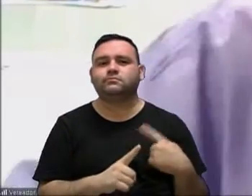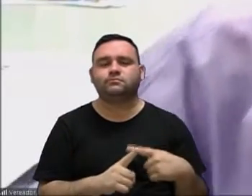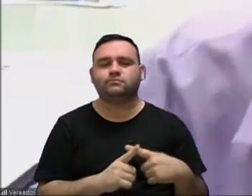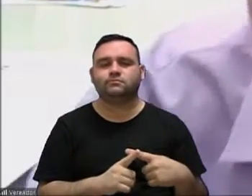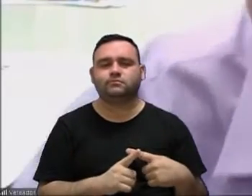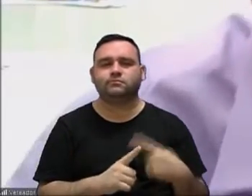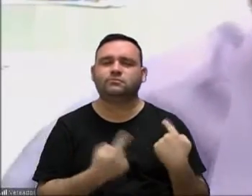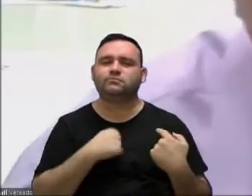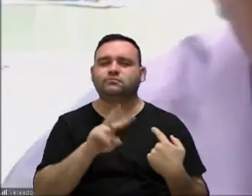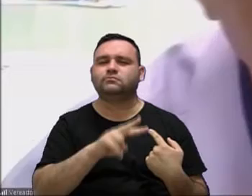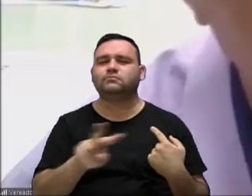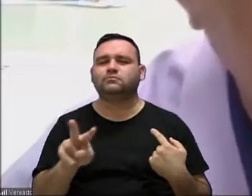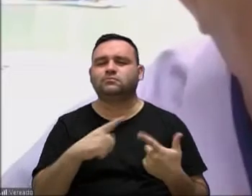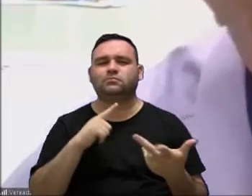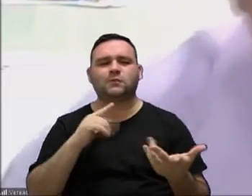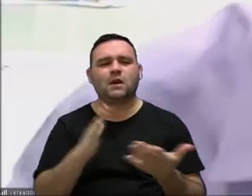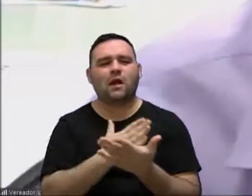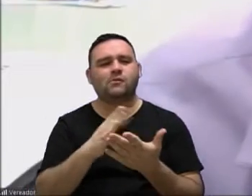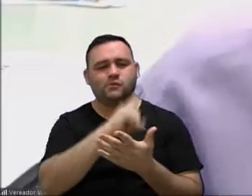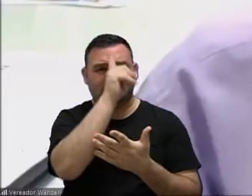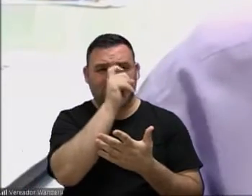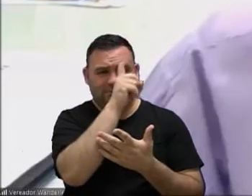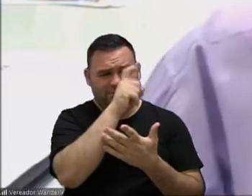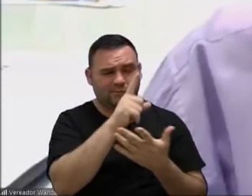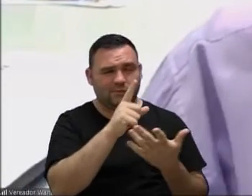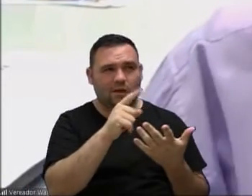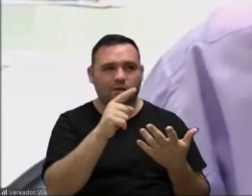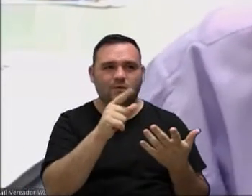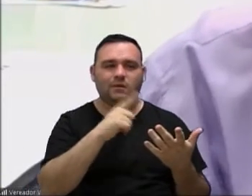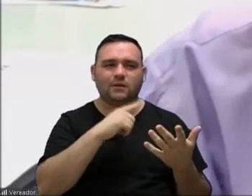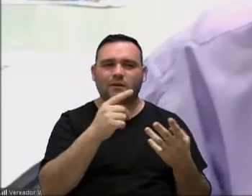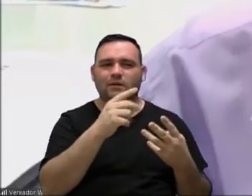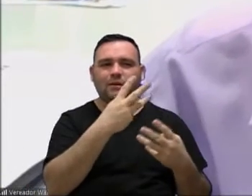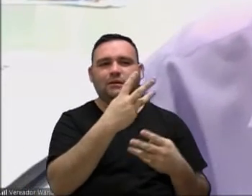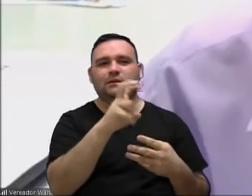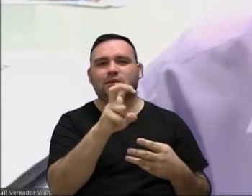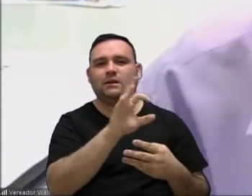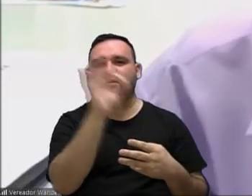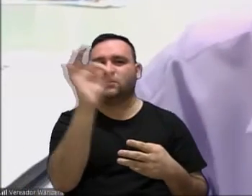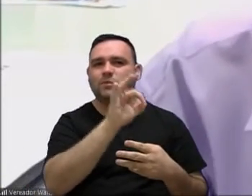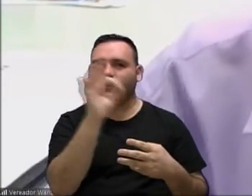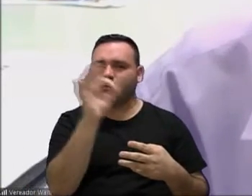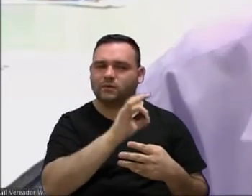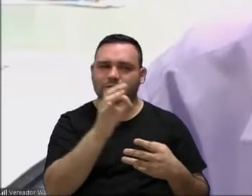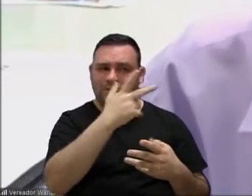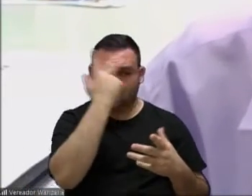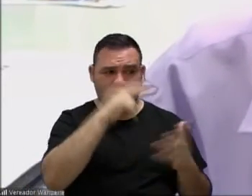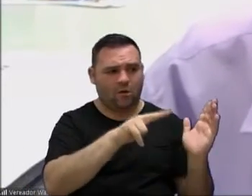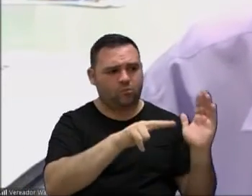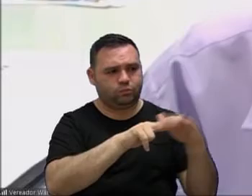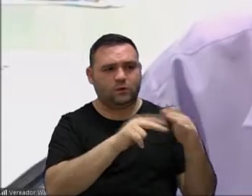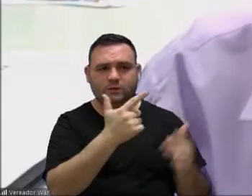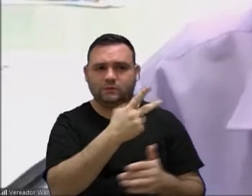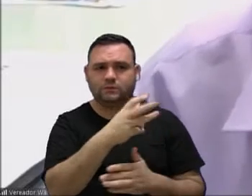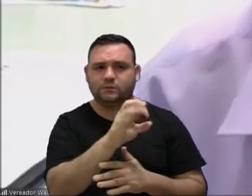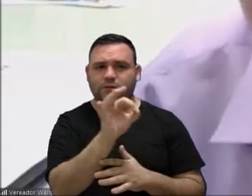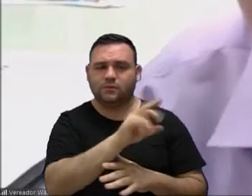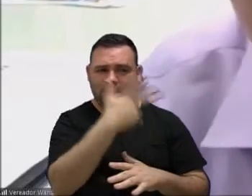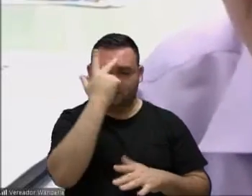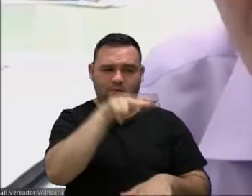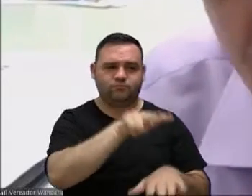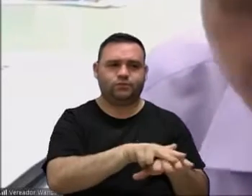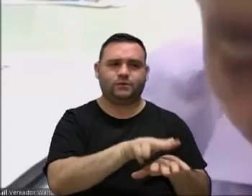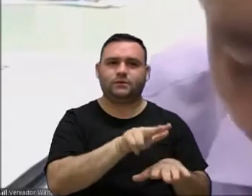Eu estava vendo, tem hospitais aí com 35% de ocupação, vereadora Iara.